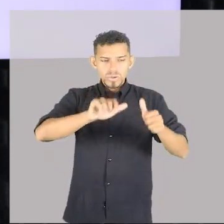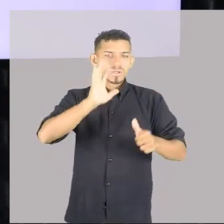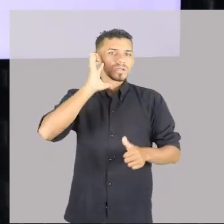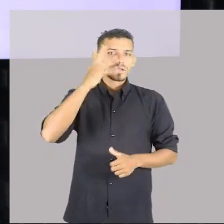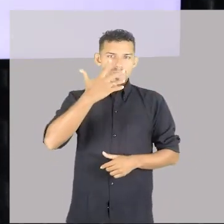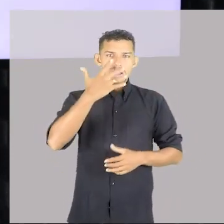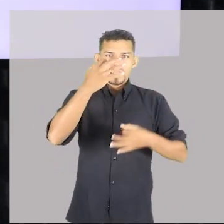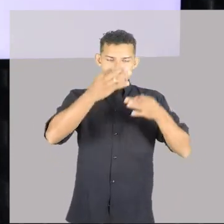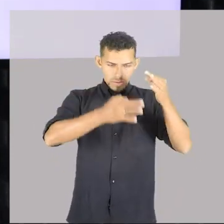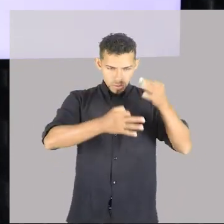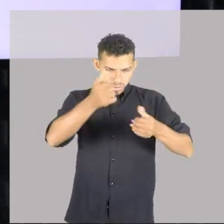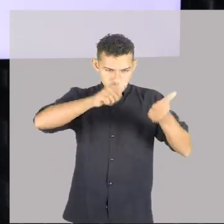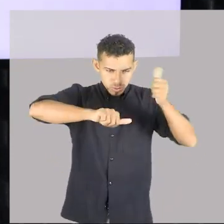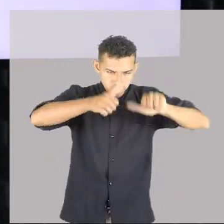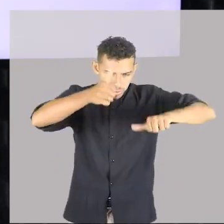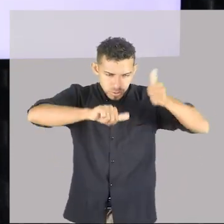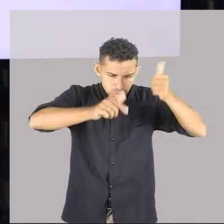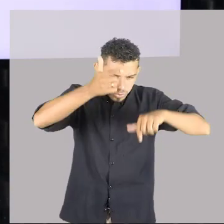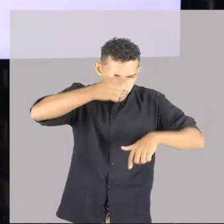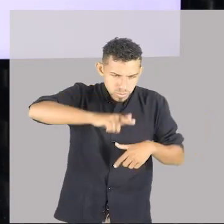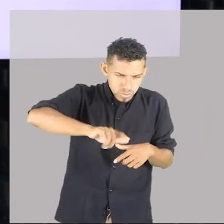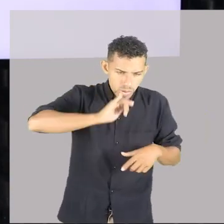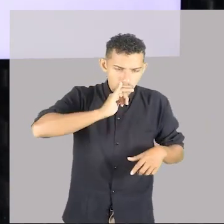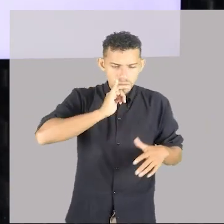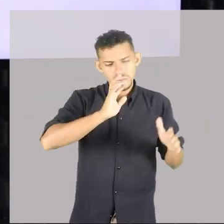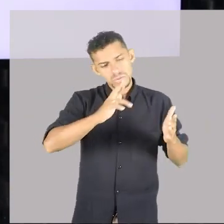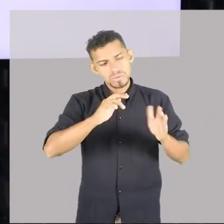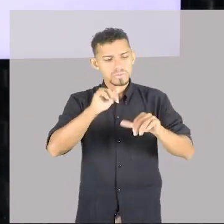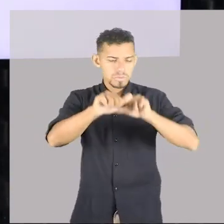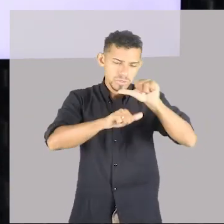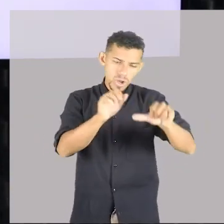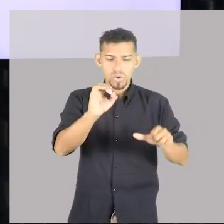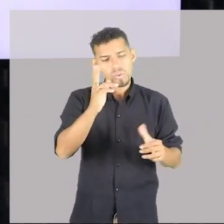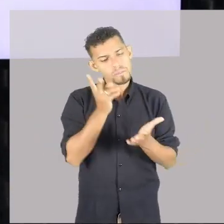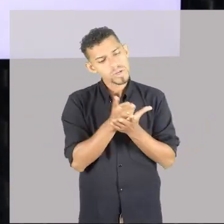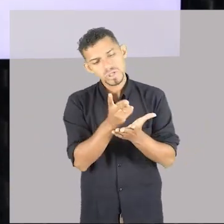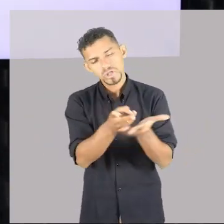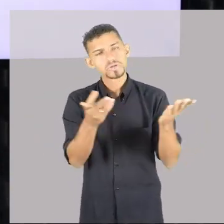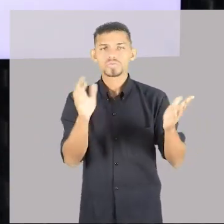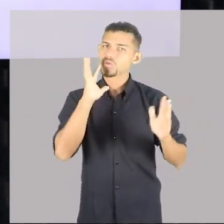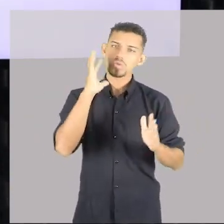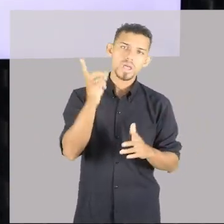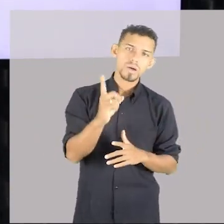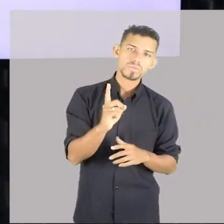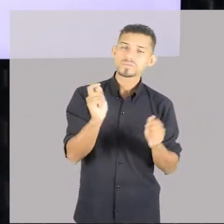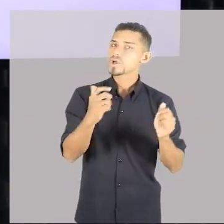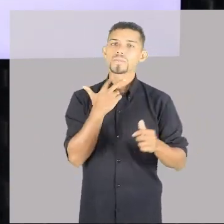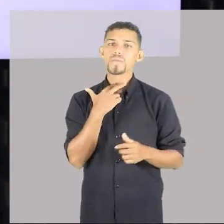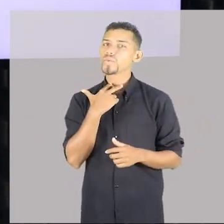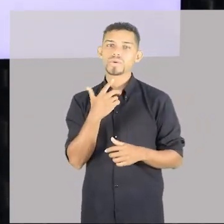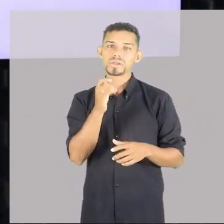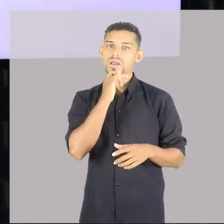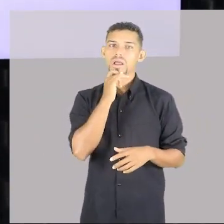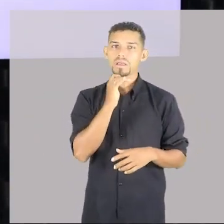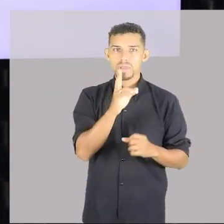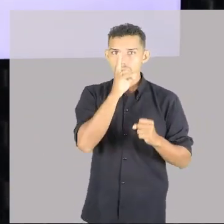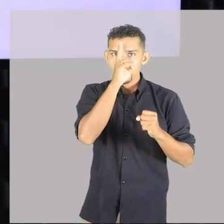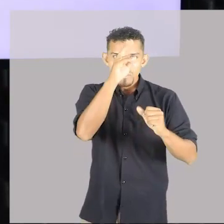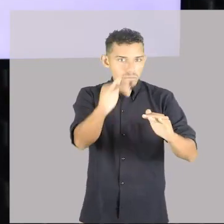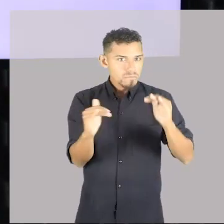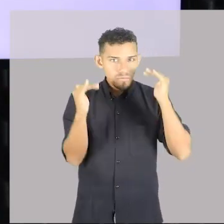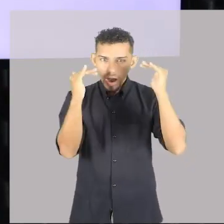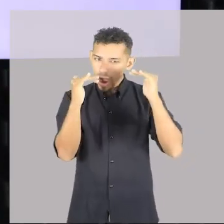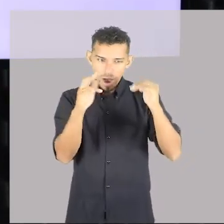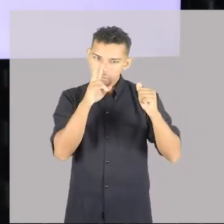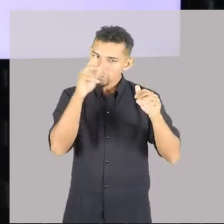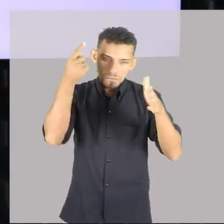aquela decisão será reavaliada, se ela será retificada, mantida ou não, mas não pode jamais resultar no agravamento